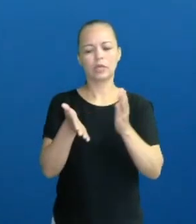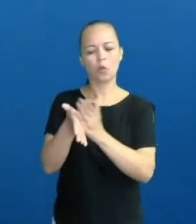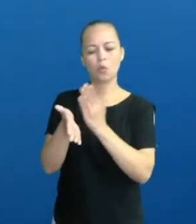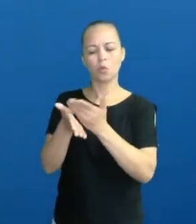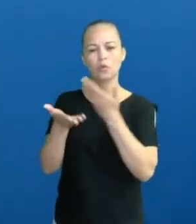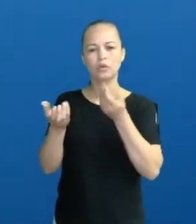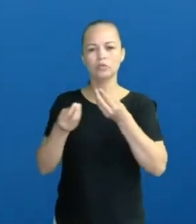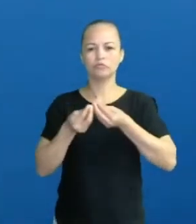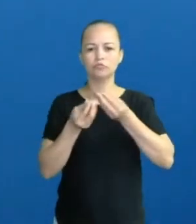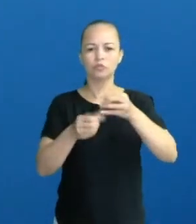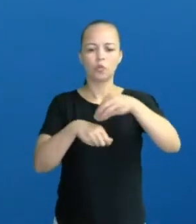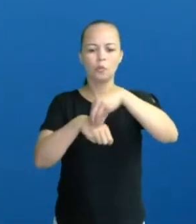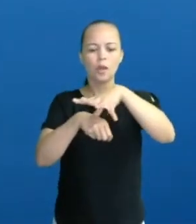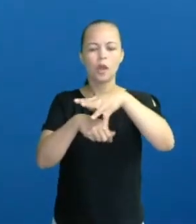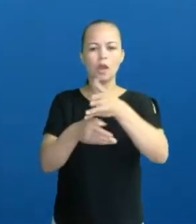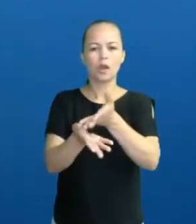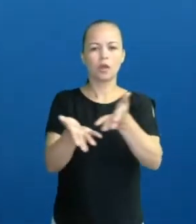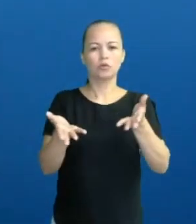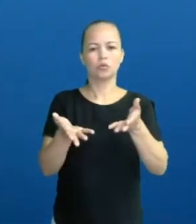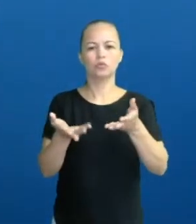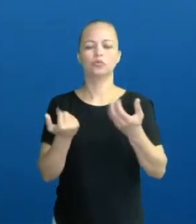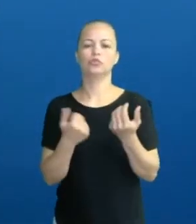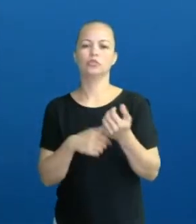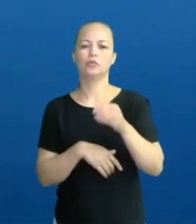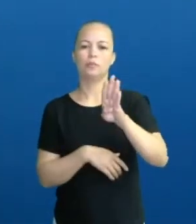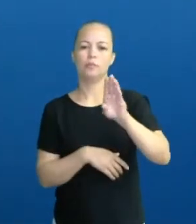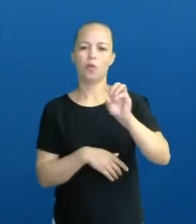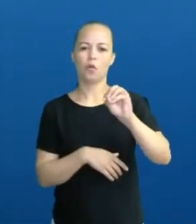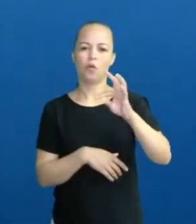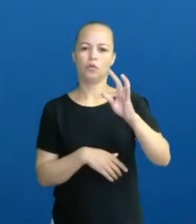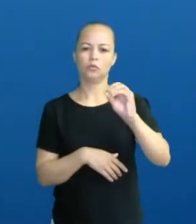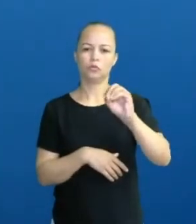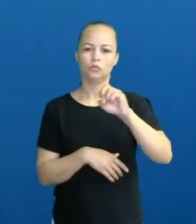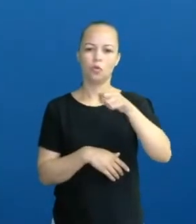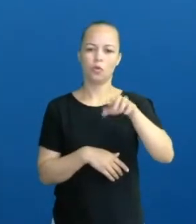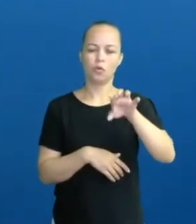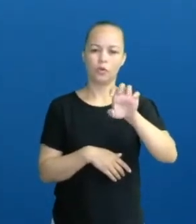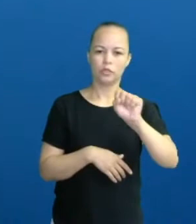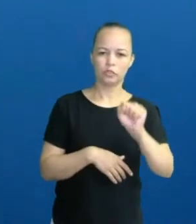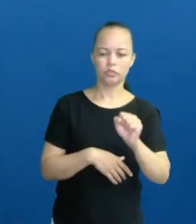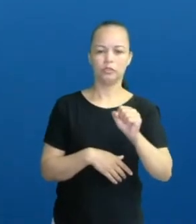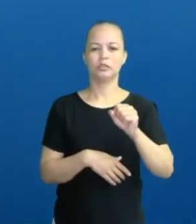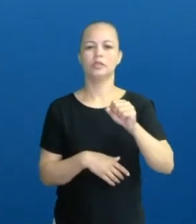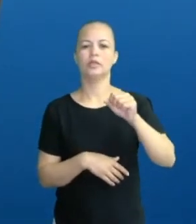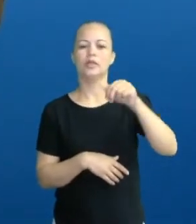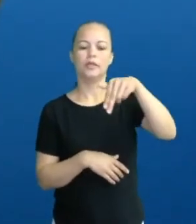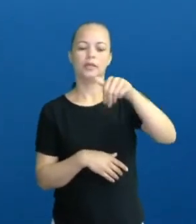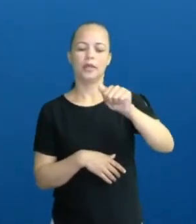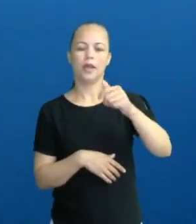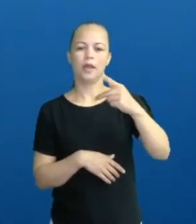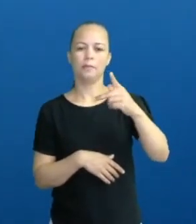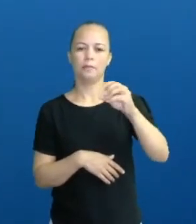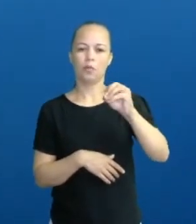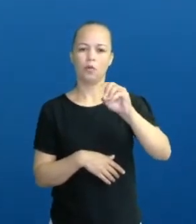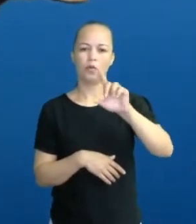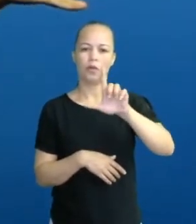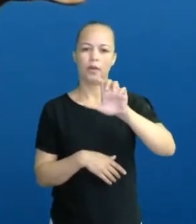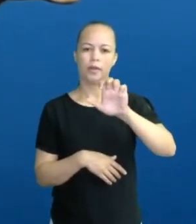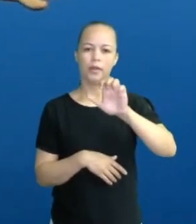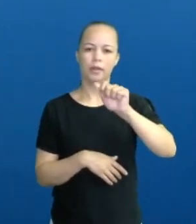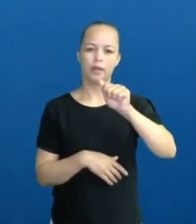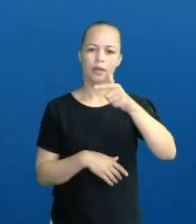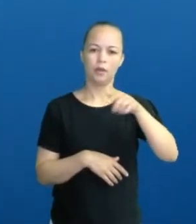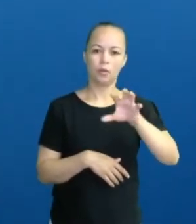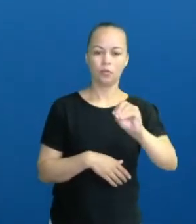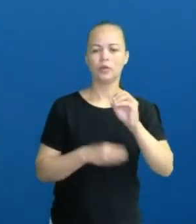Os Botões de Napoleão. É um livro que é feito por dois químicos e que se aprofundaram historicamente sobre